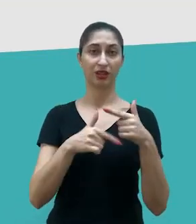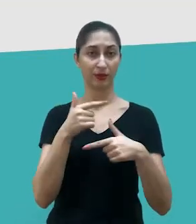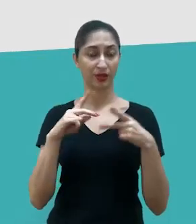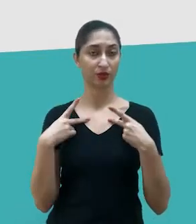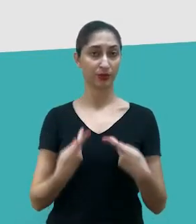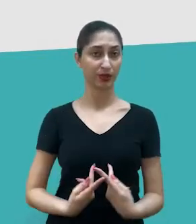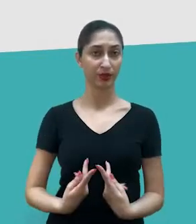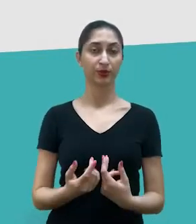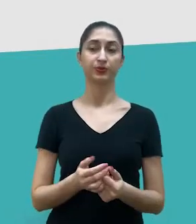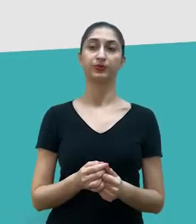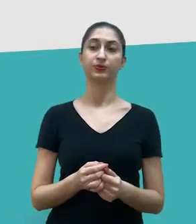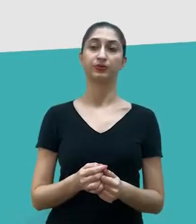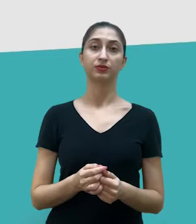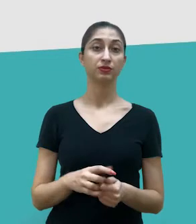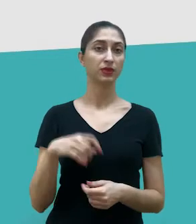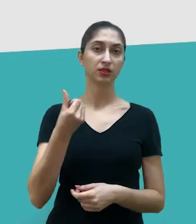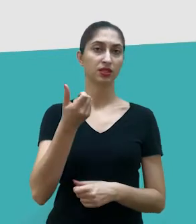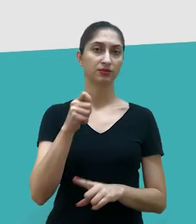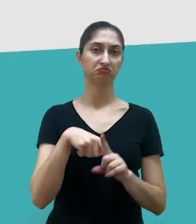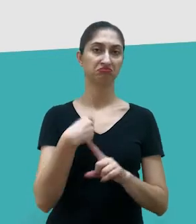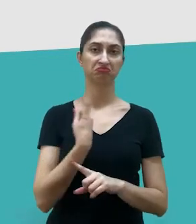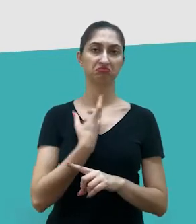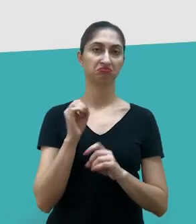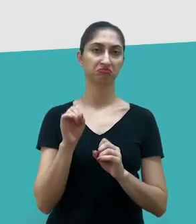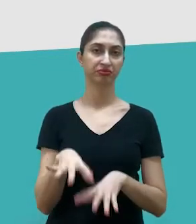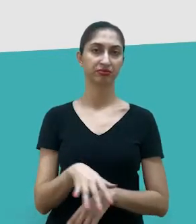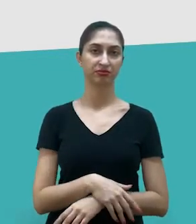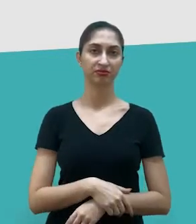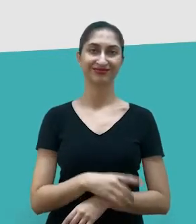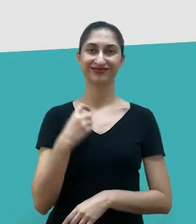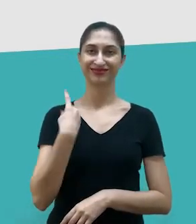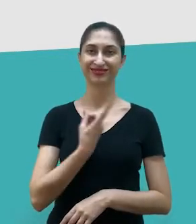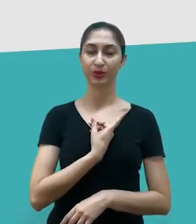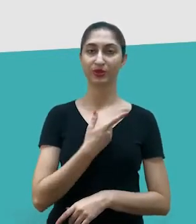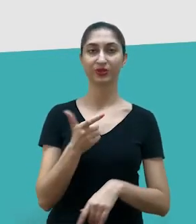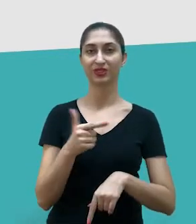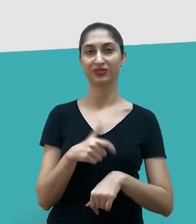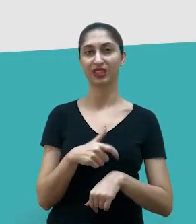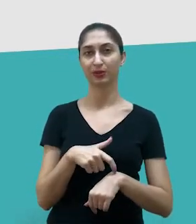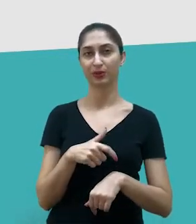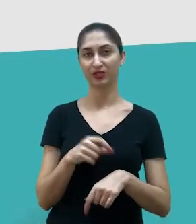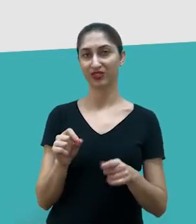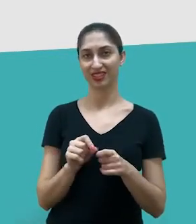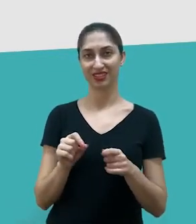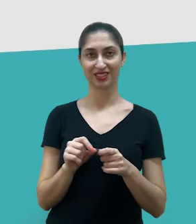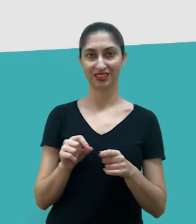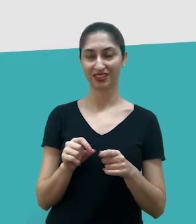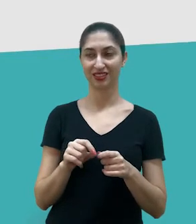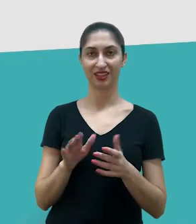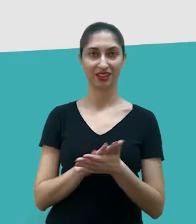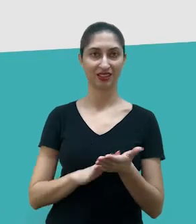empregado ali, e com 6 meses a gente joga fora. A gente não teve nem tempo de fazer a digestão. E o que isso